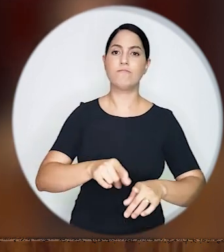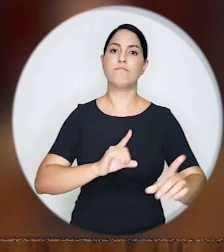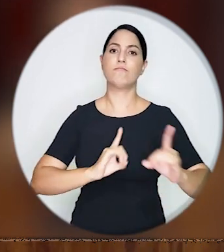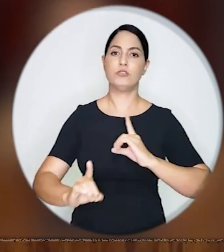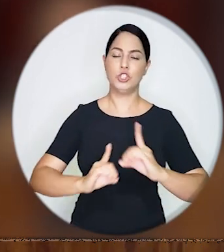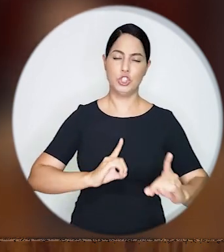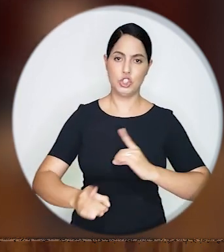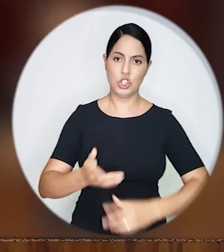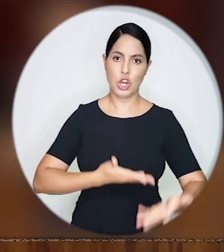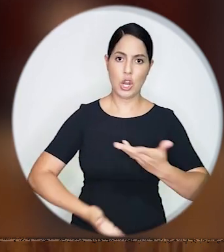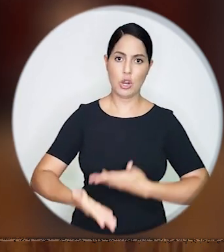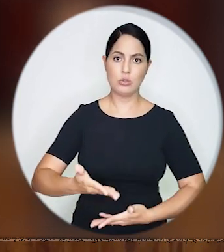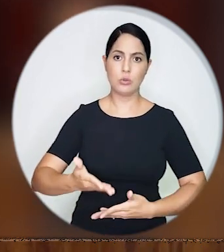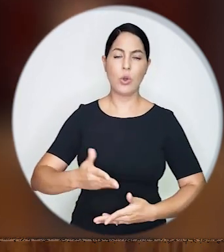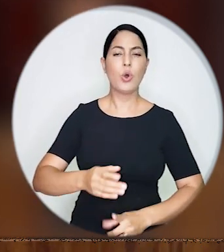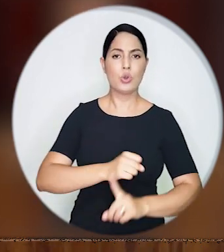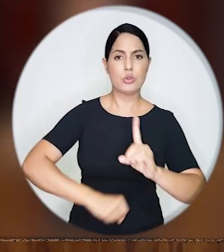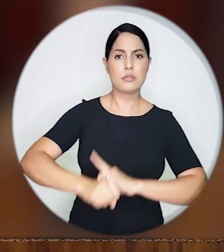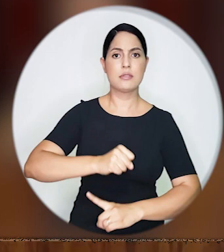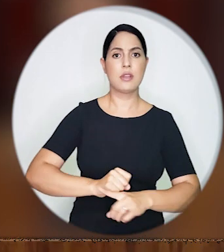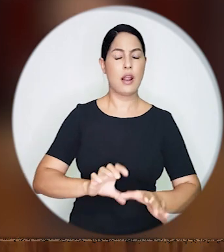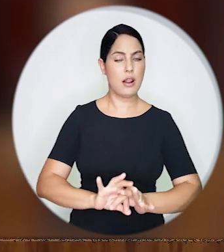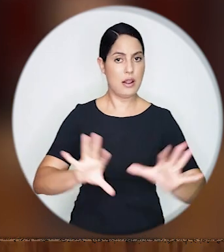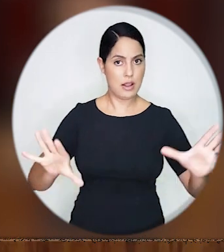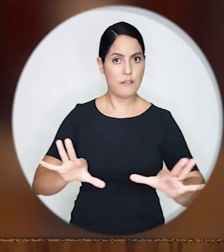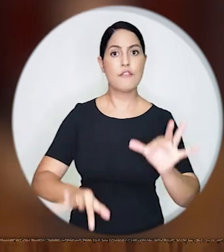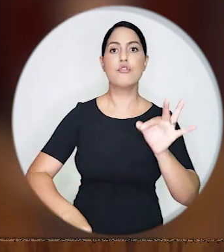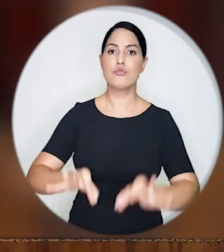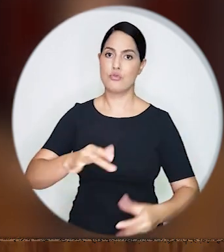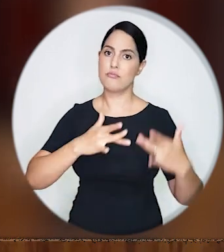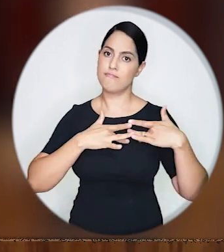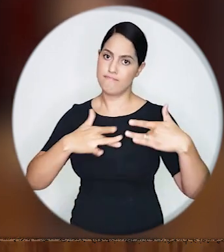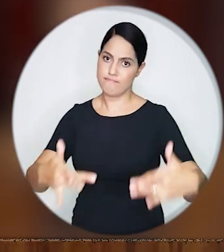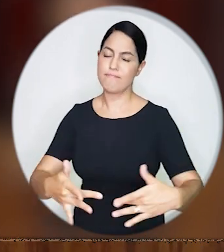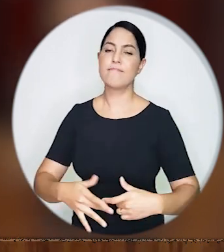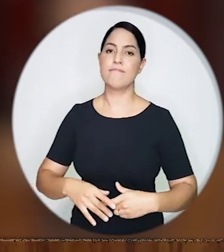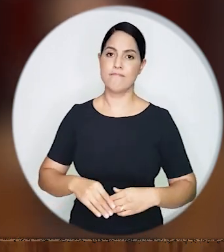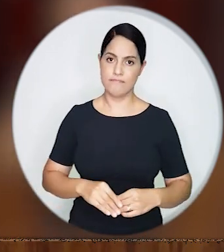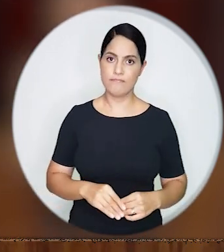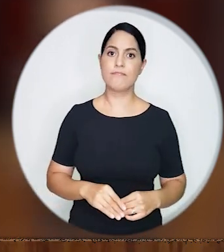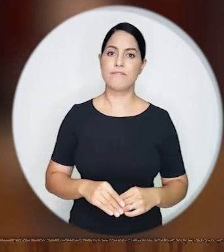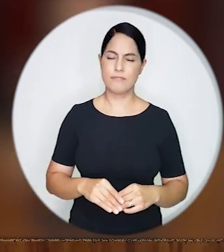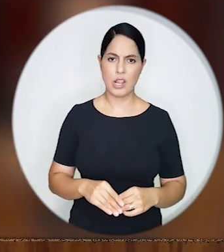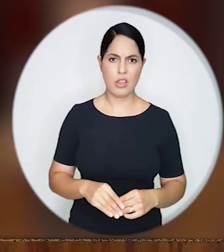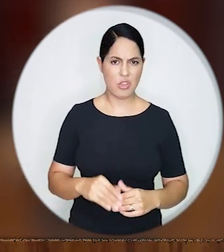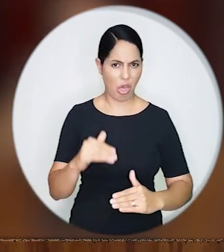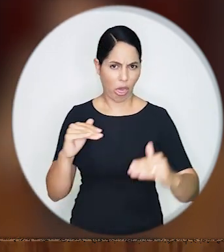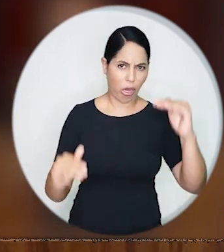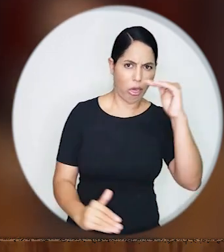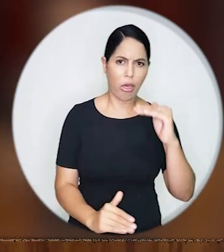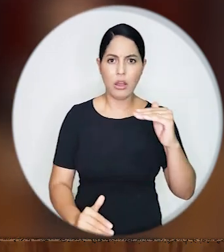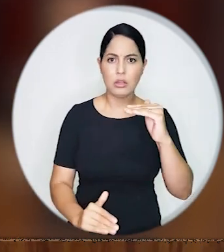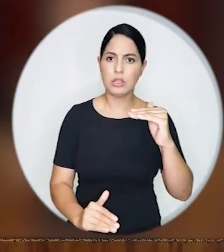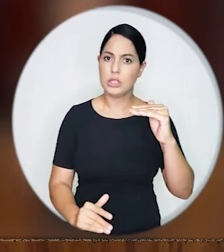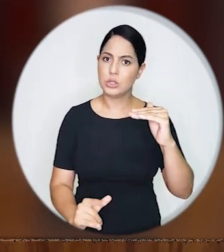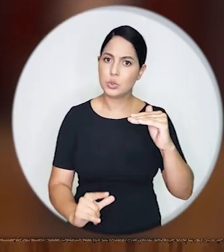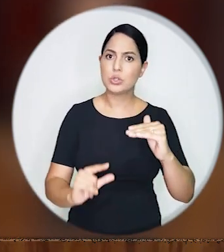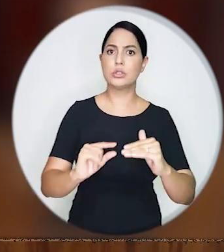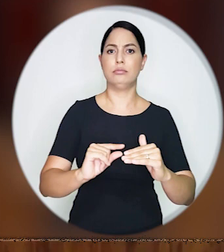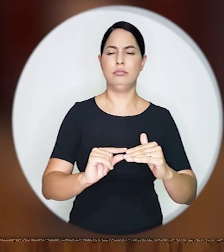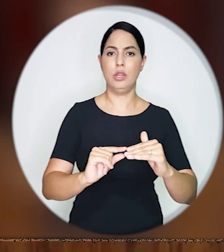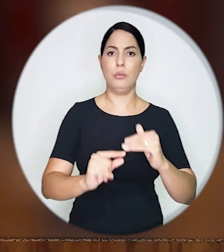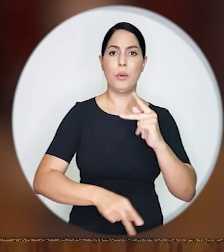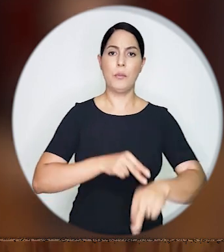fim de concretizar o ideal constitucional, construir uma sociedade livre, justa e solidária, reduzir as